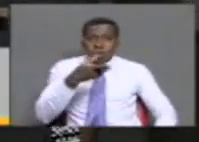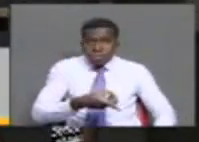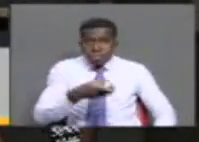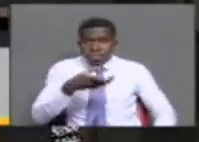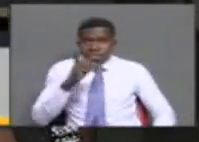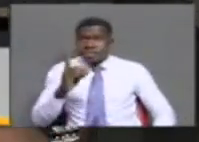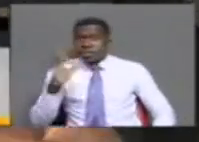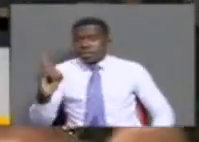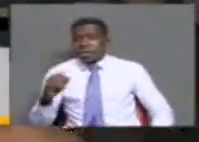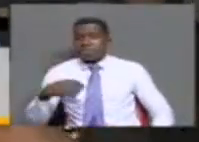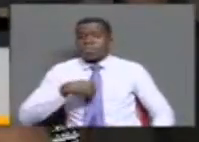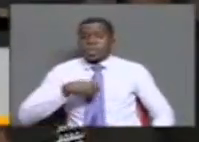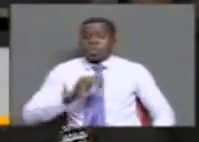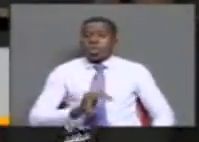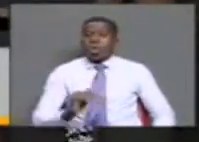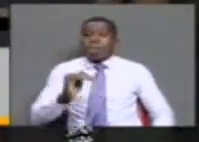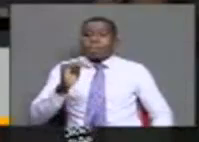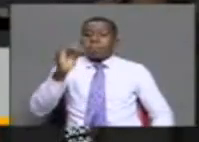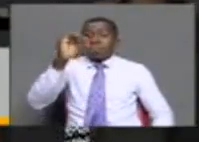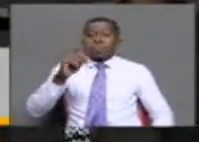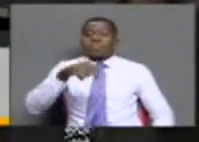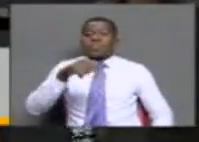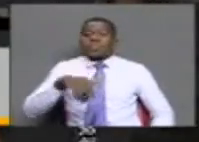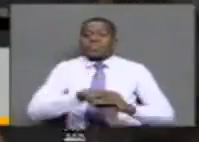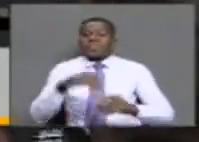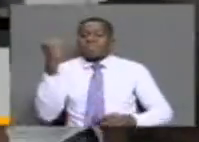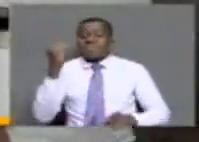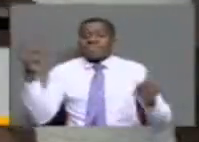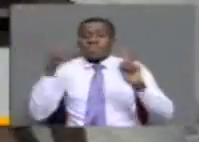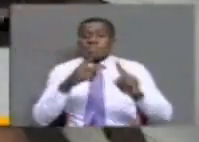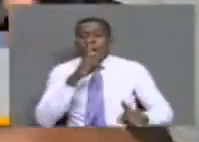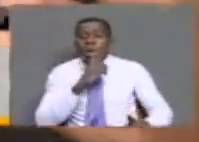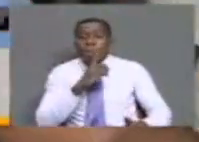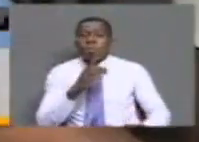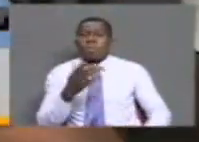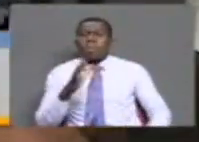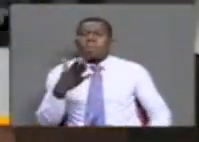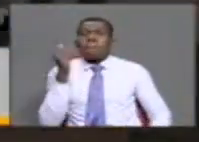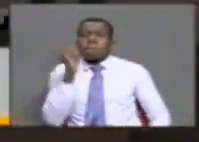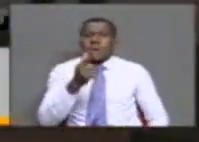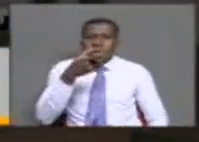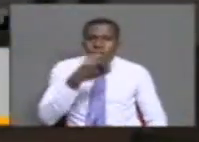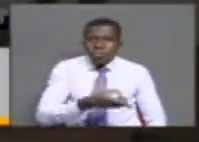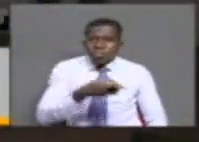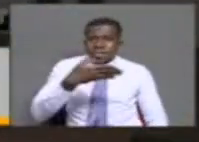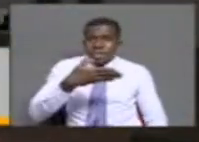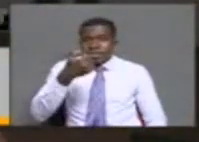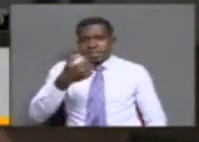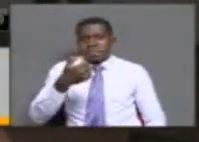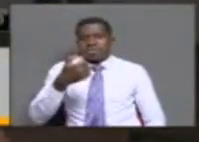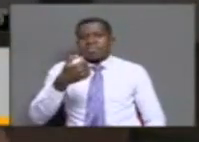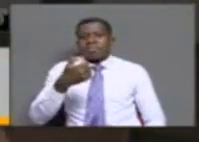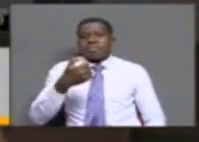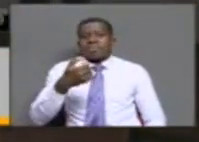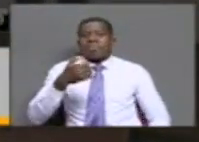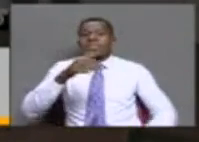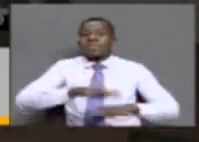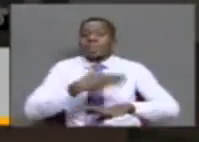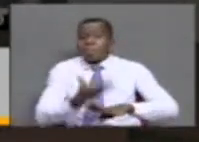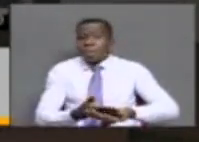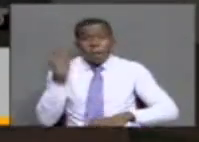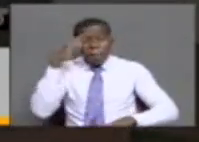1966, cresci praticamente no Sambizanga até depois de 1975, não é? E